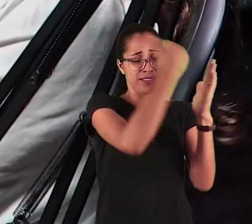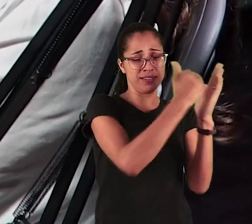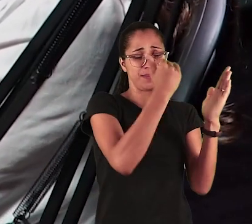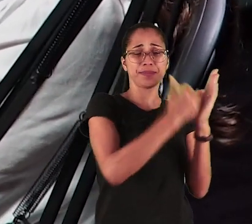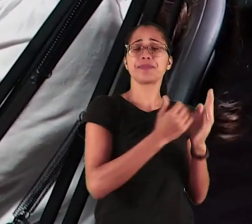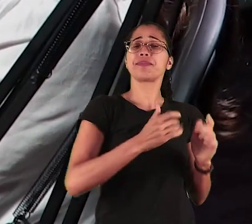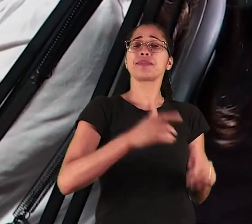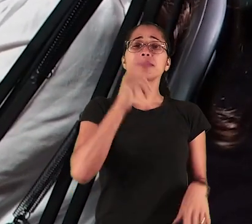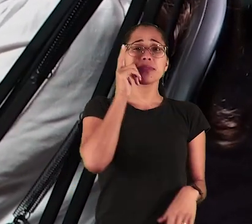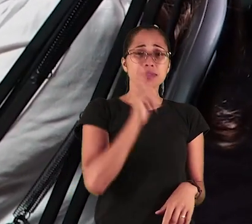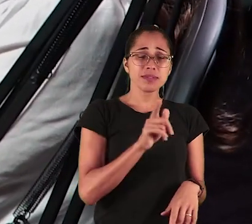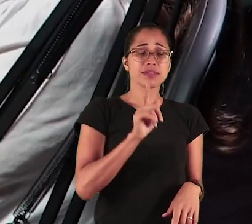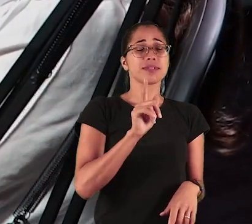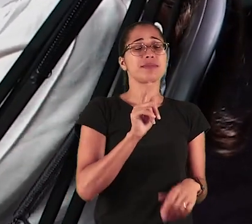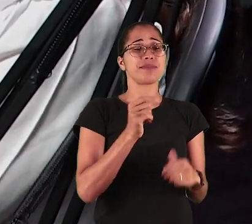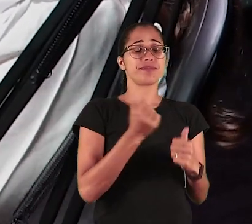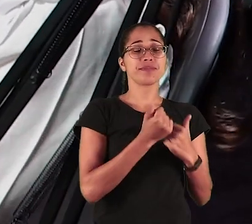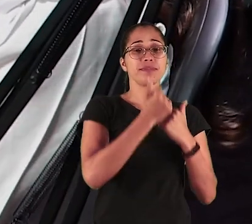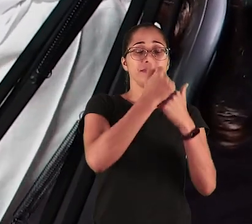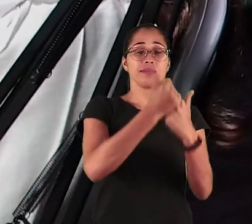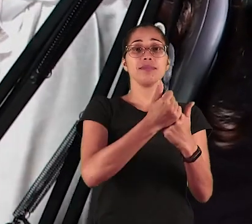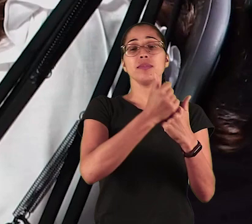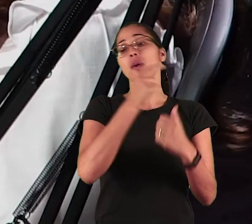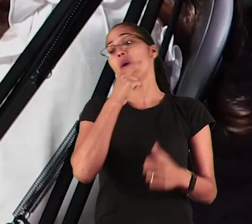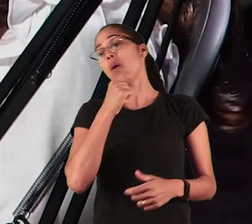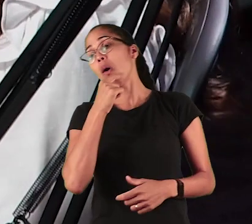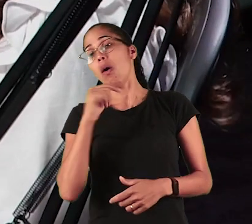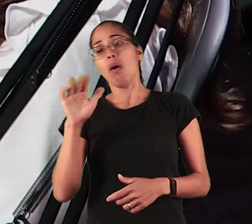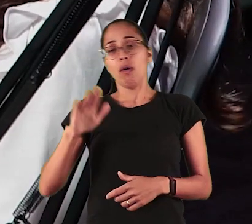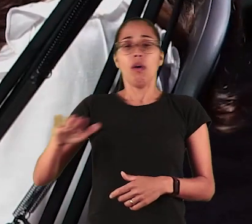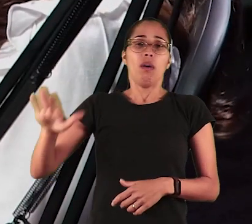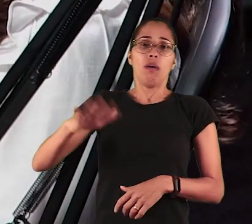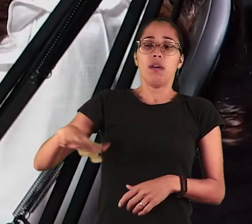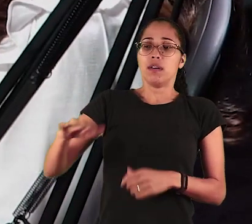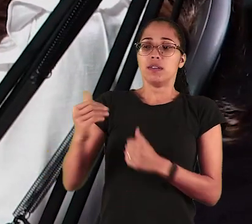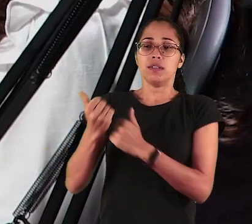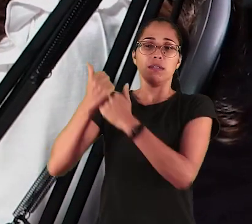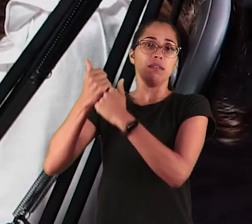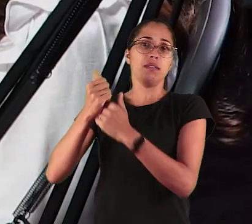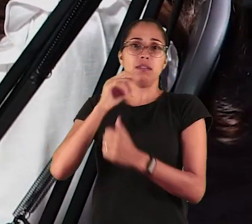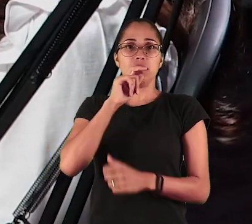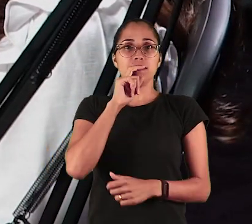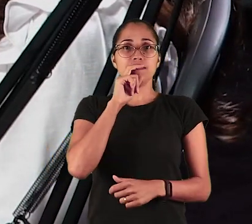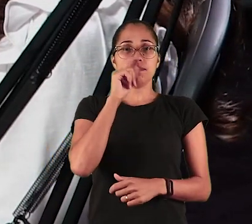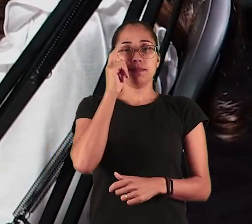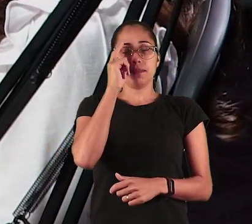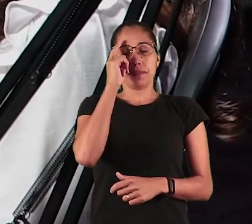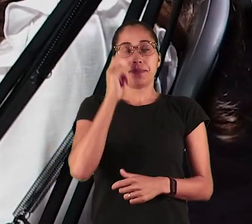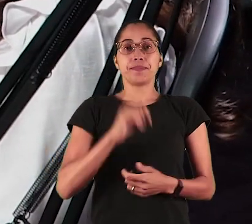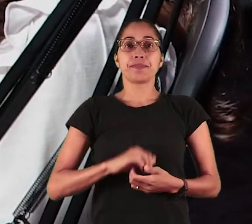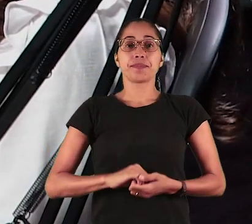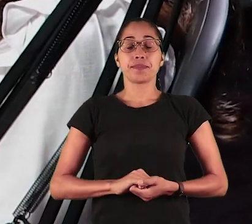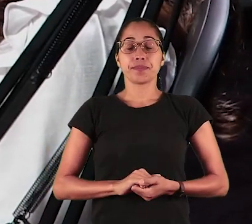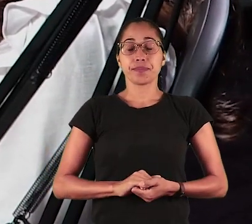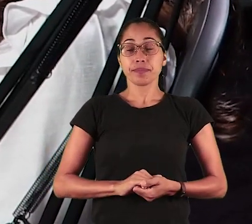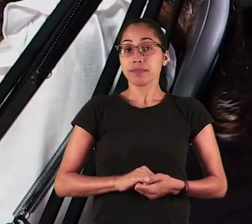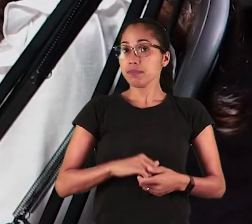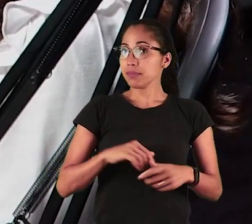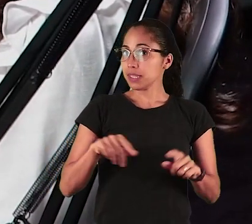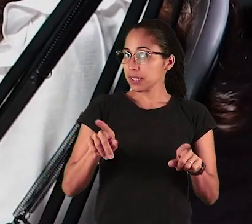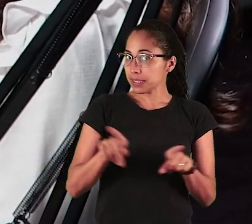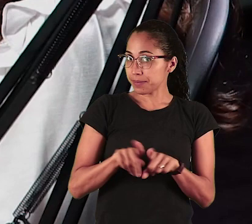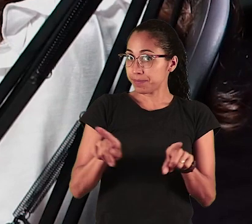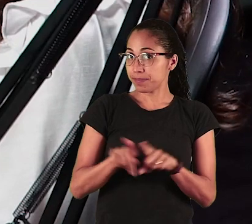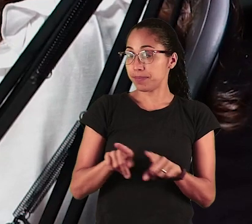capaz para poder estar ocupando aquele mesmo espaço de uma outra pessoa um homem né mas também agora é nosso